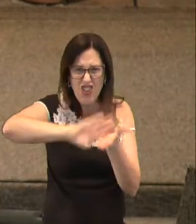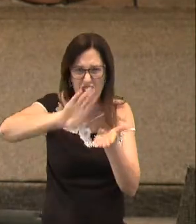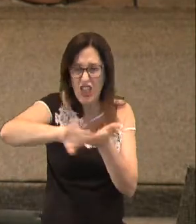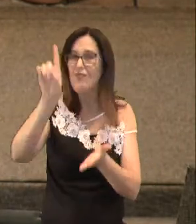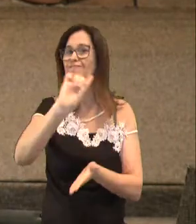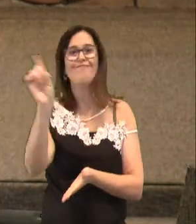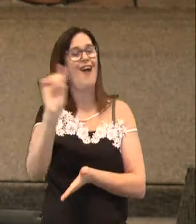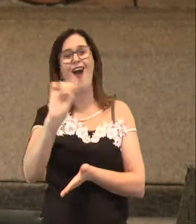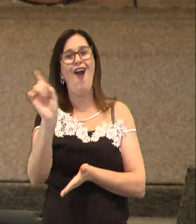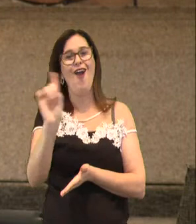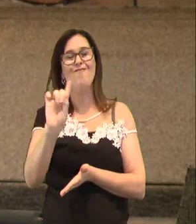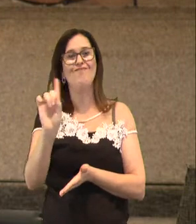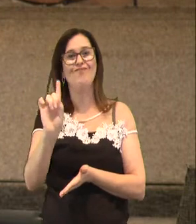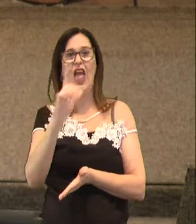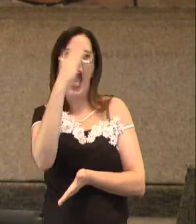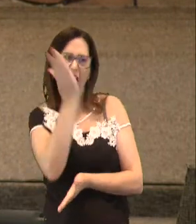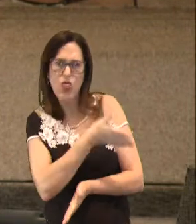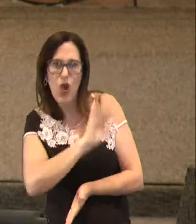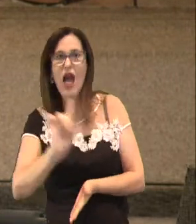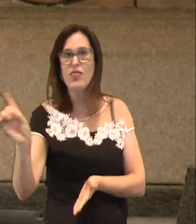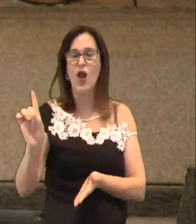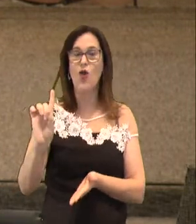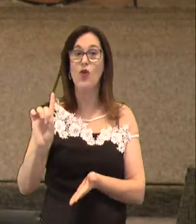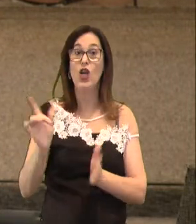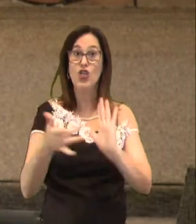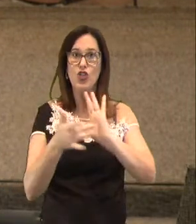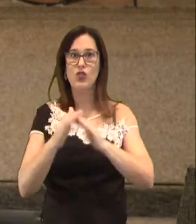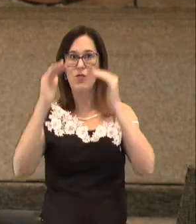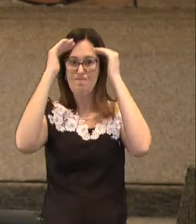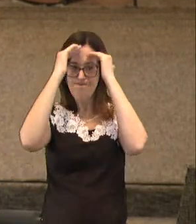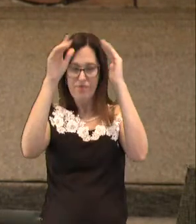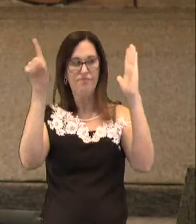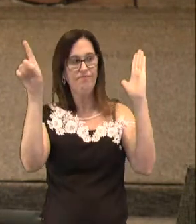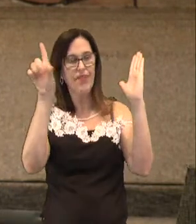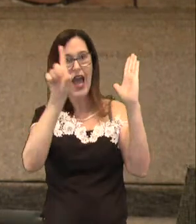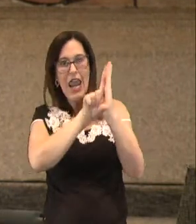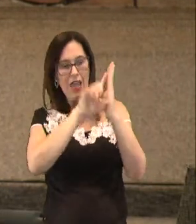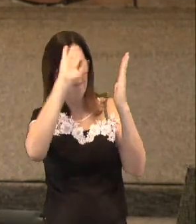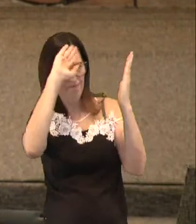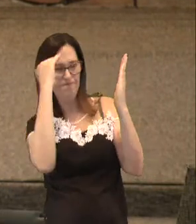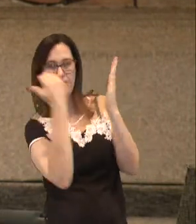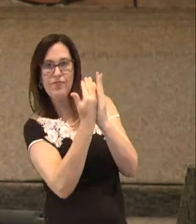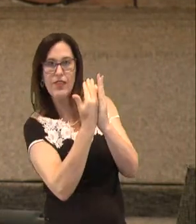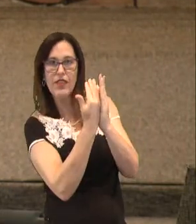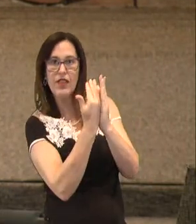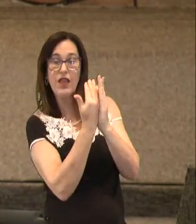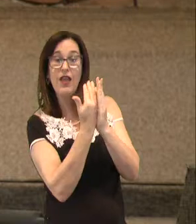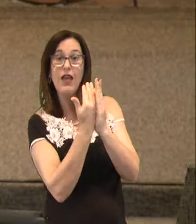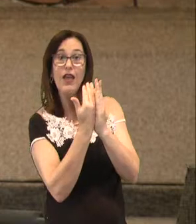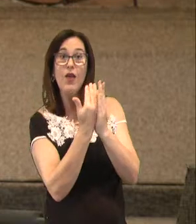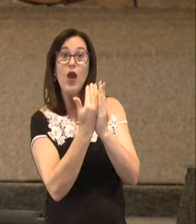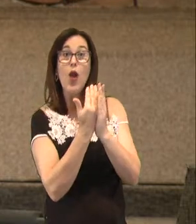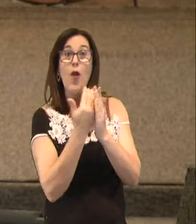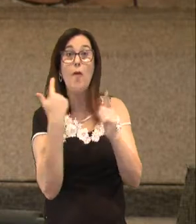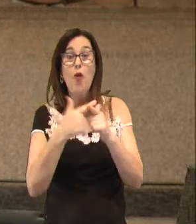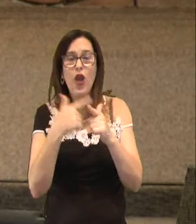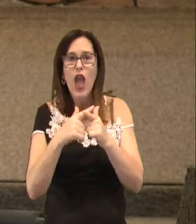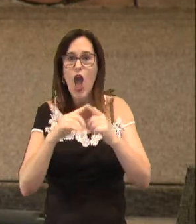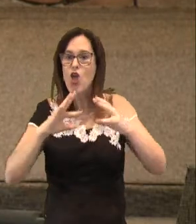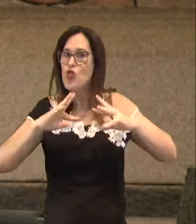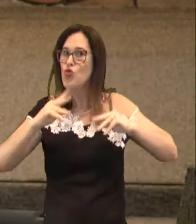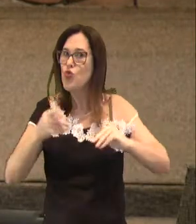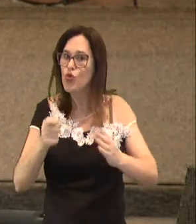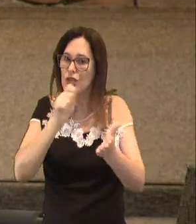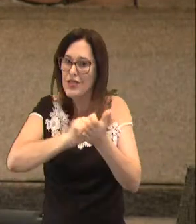daquilo, na verdade ele veio cumprir, até porque tudo aquilo que havia sido escrito apontava para ele mesmo, o Cristo,